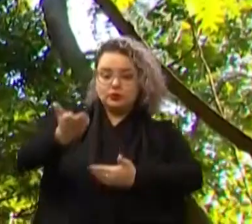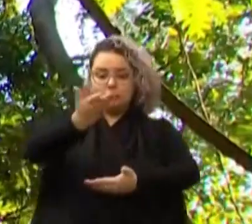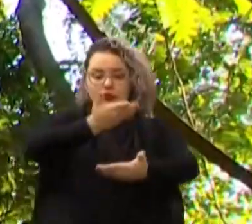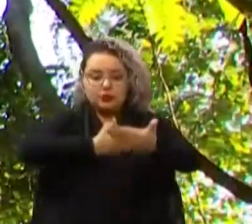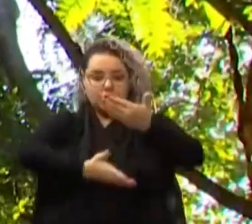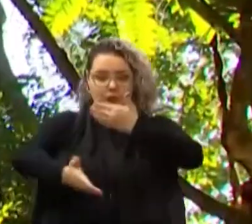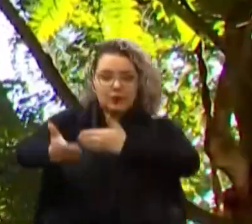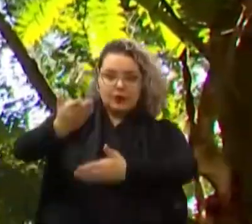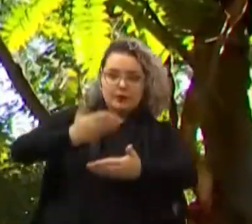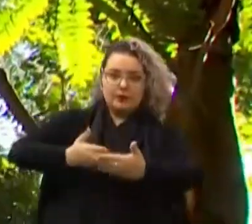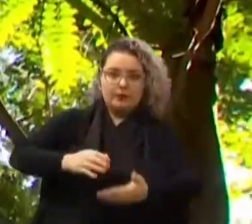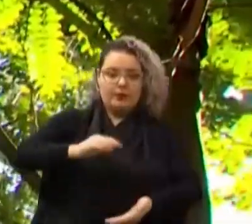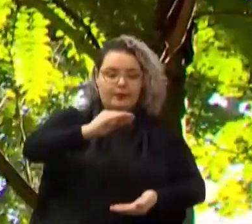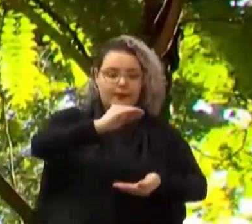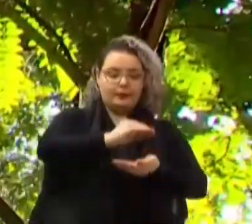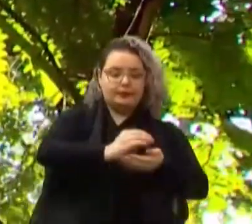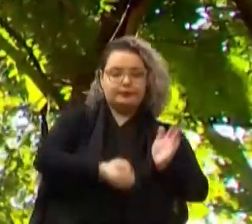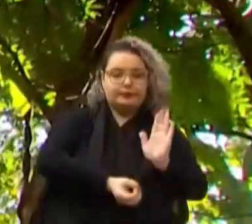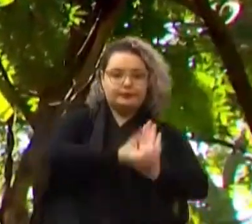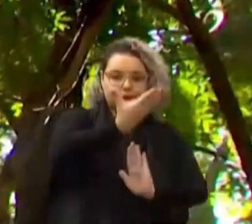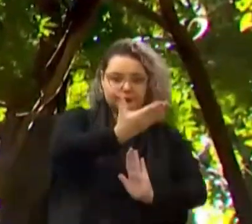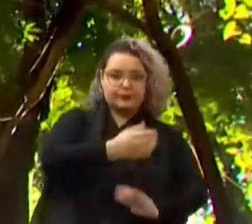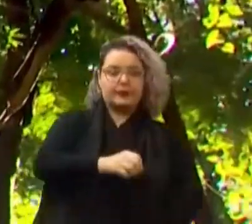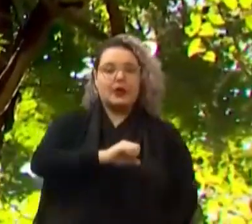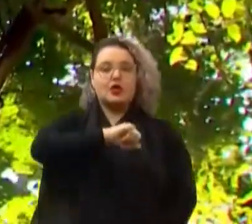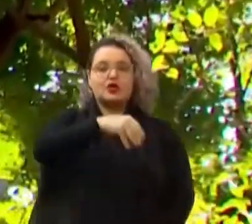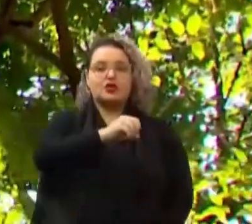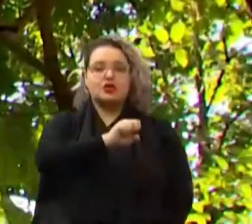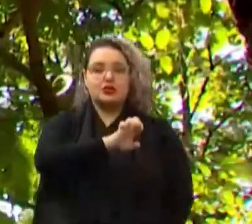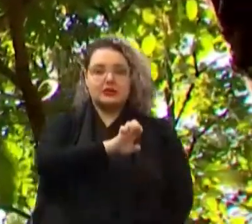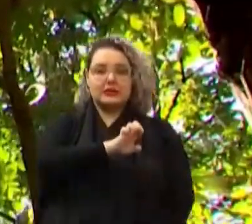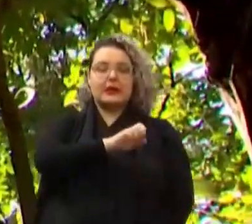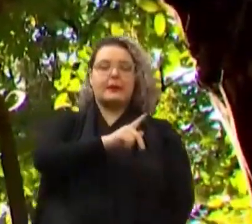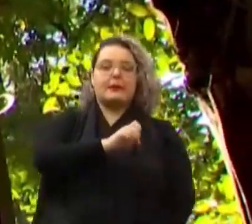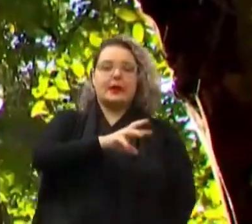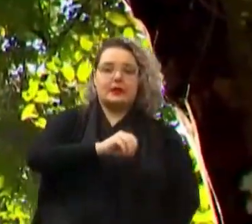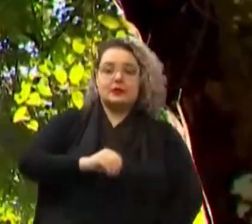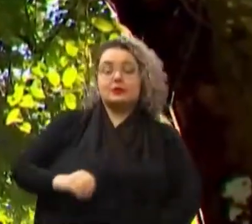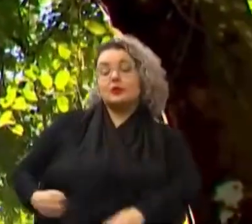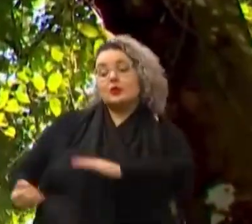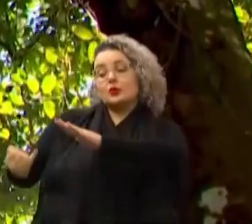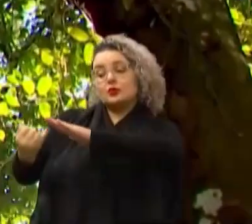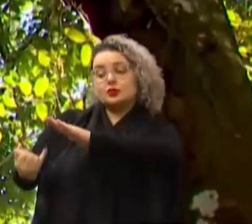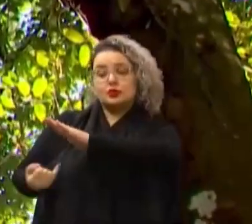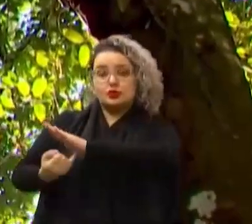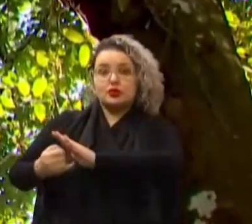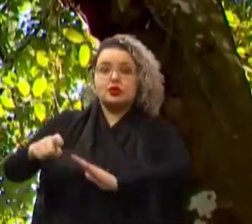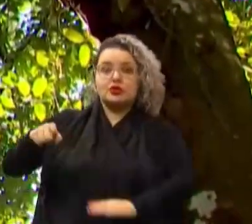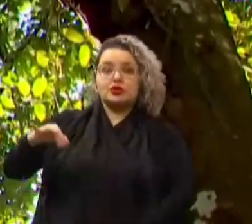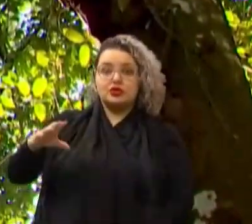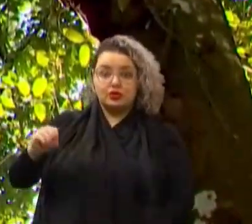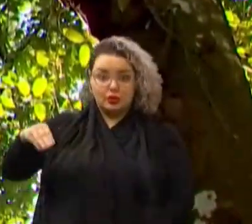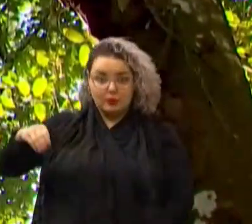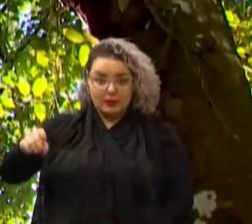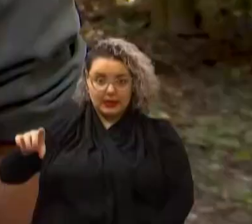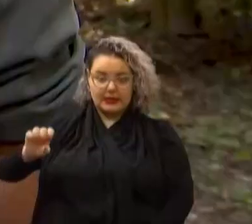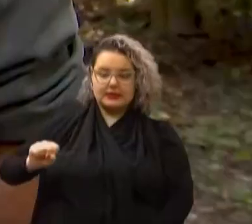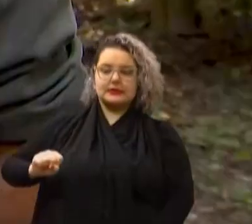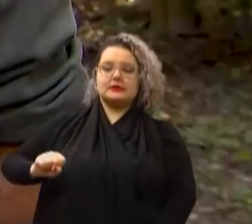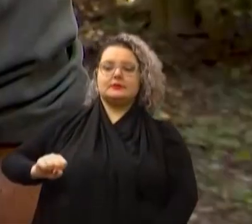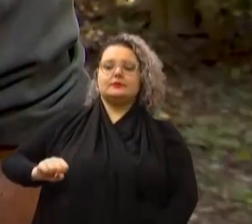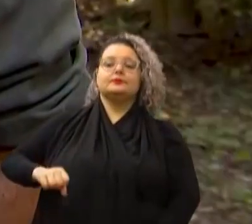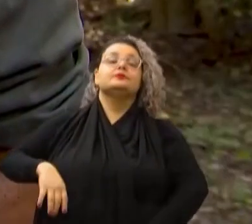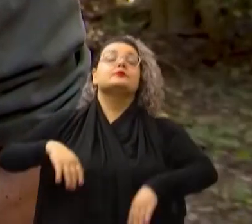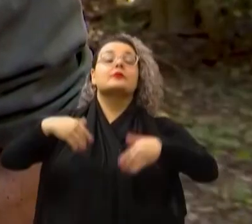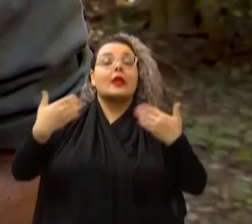gestão compartilhada entre a Fundação José Pedro de Oliveira e o Instituto Chico Mendes de Conservação da Biodiversidade.